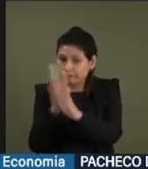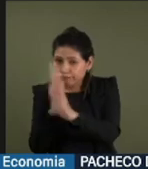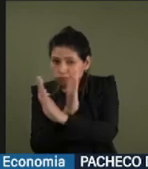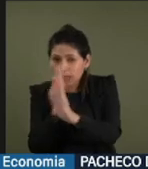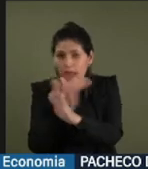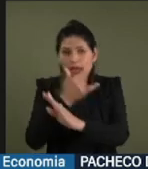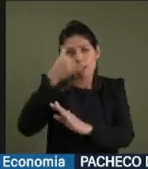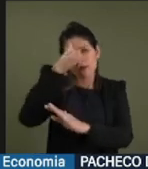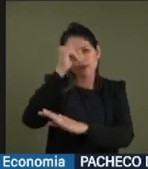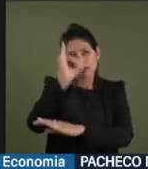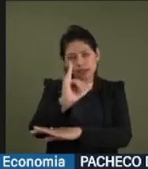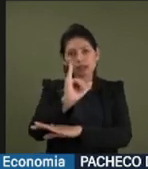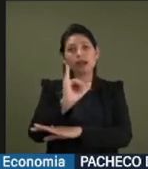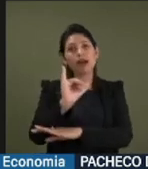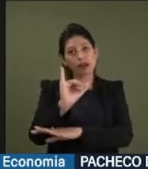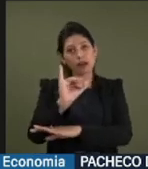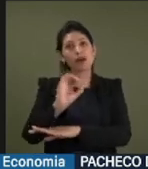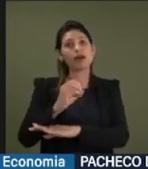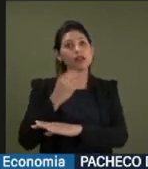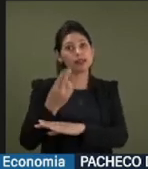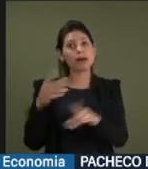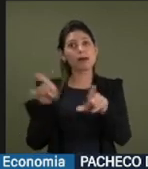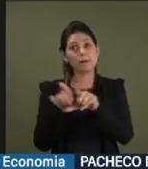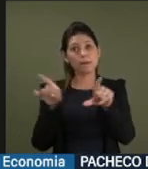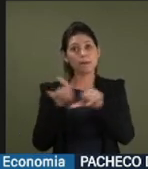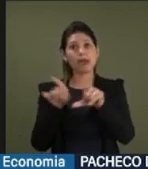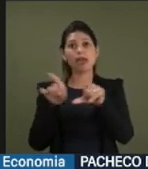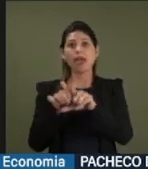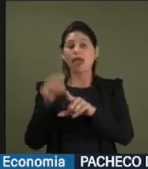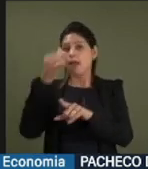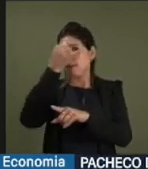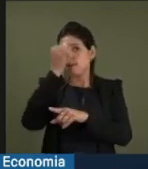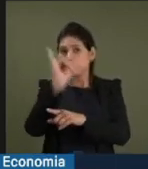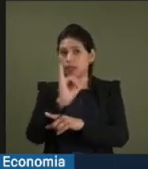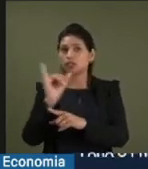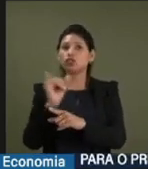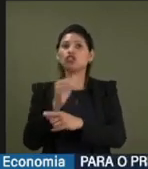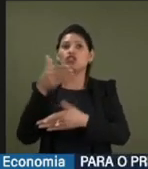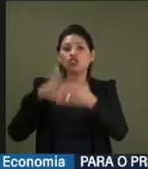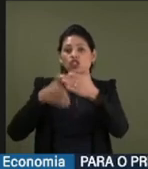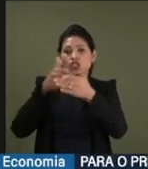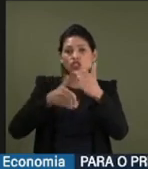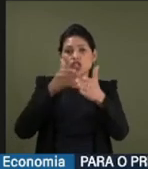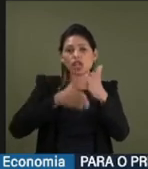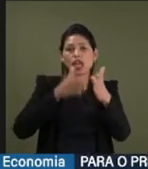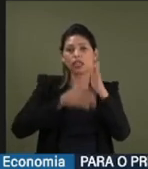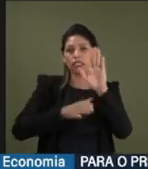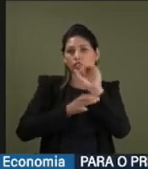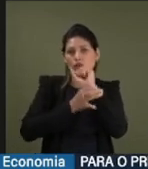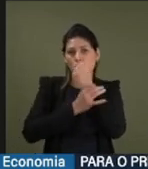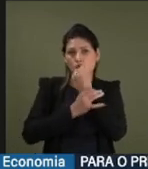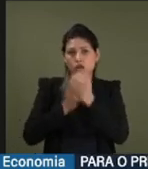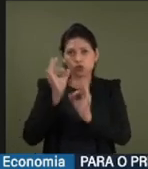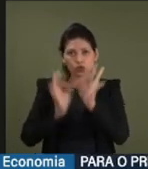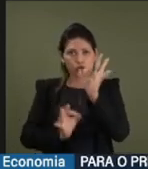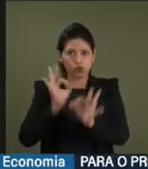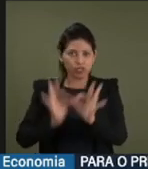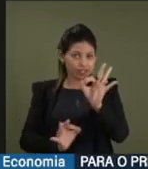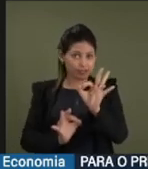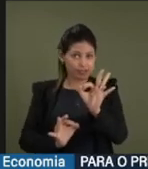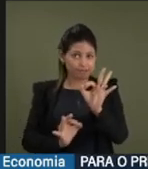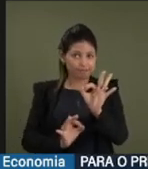e maledicências, além de impedir a insegurança jurídica pela, abro aspas de